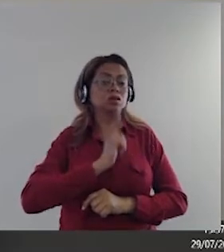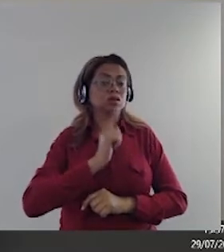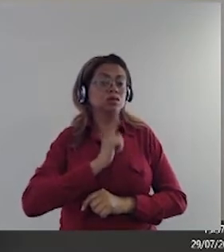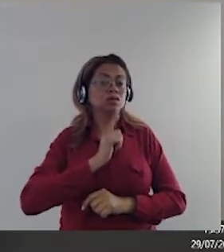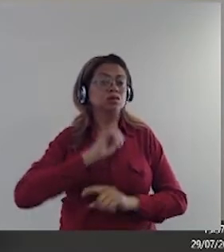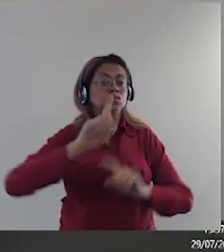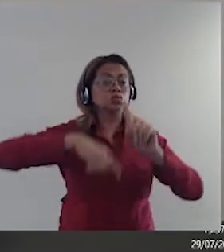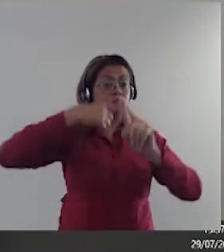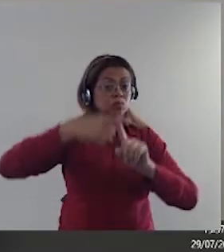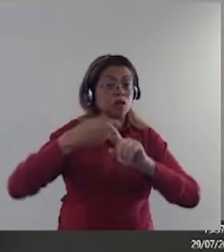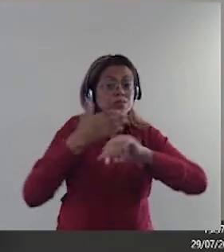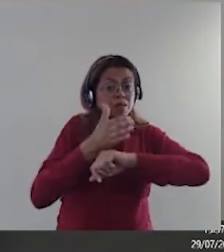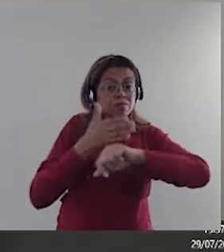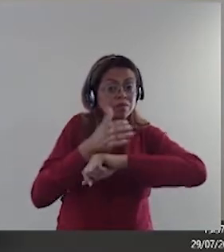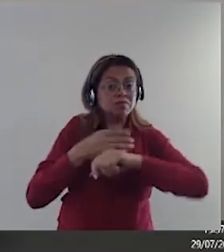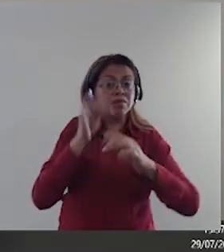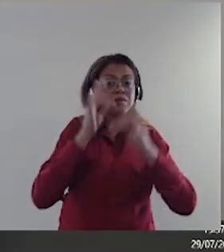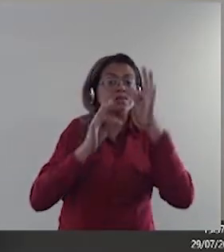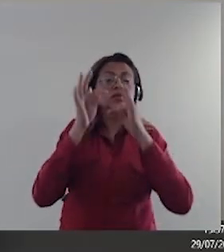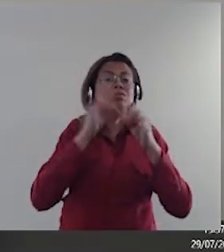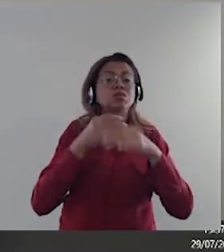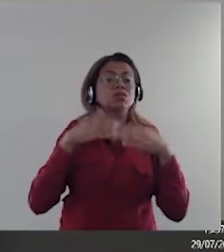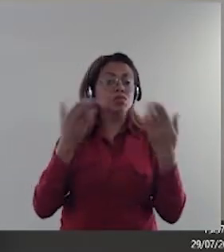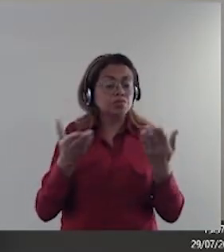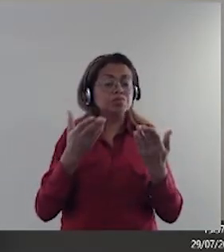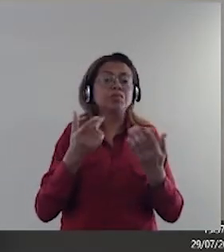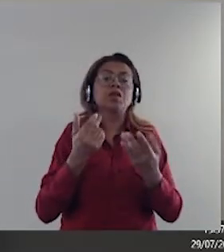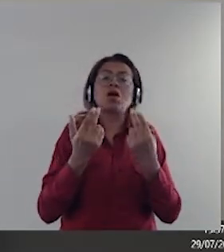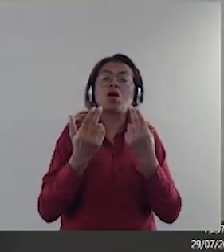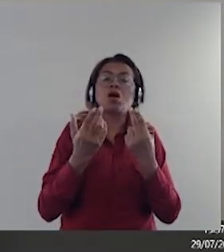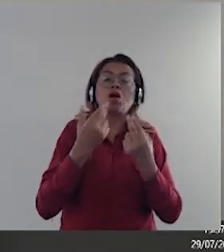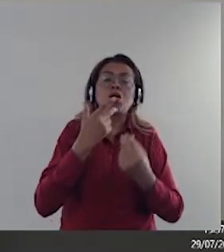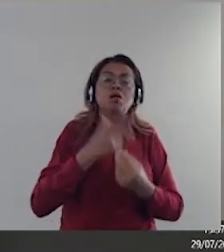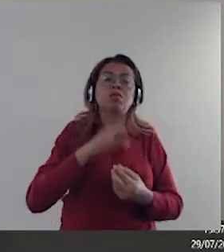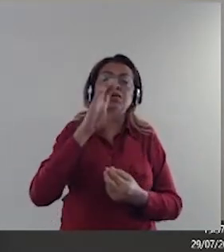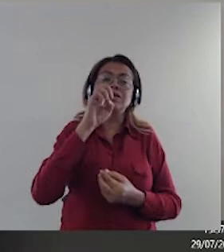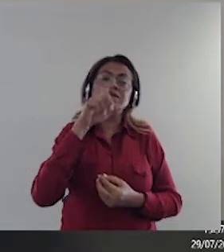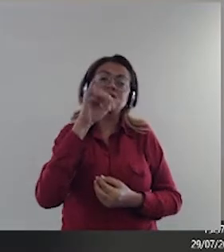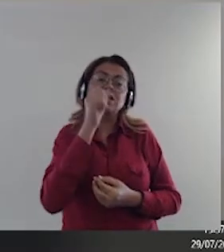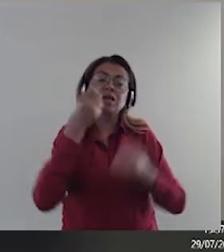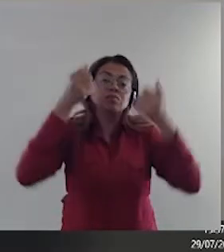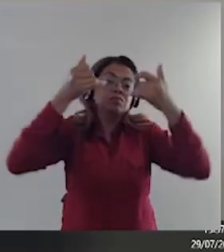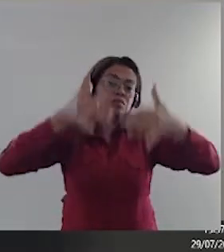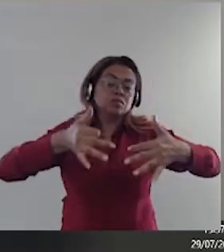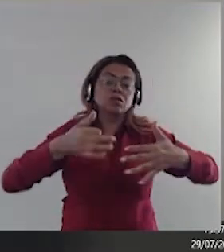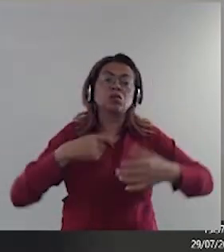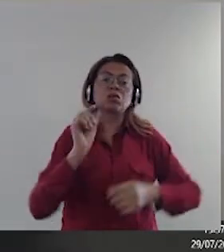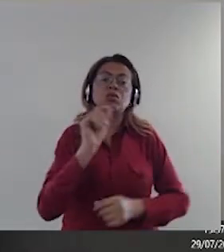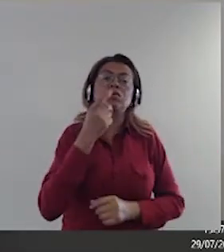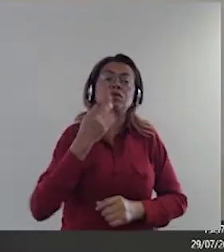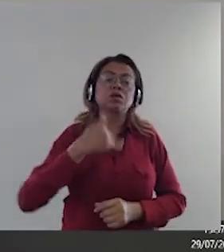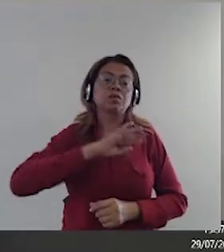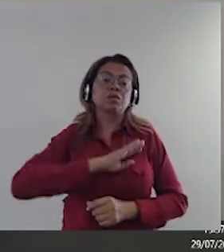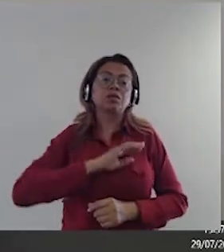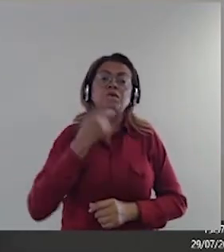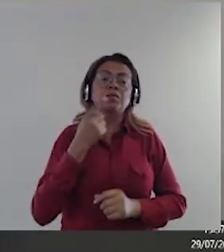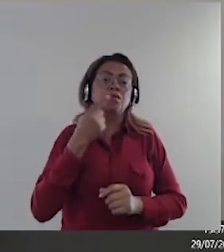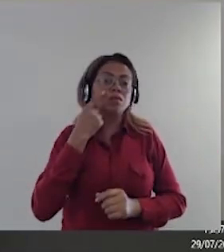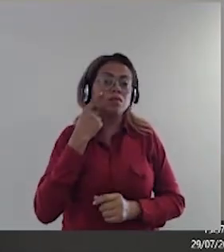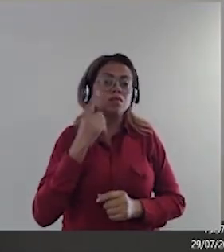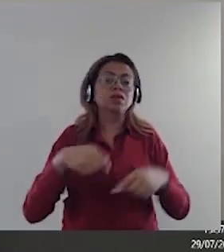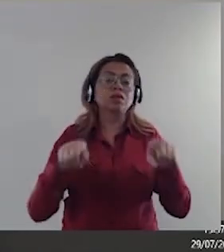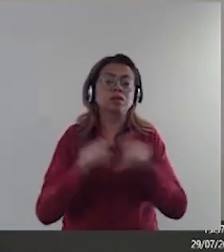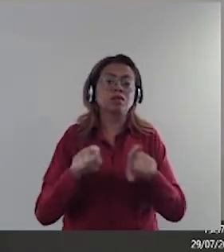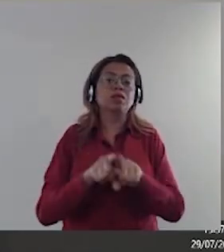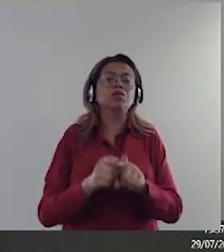acesso à tecnologia, como disse ainda agora há pouco Célia, né? E esse acesso à tecnologia, ele é muito característico também em